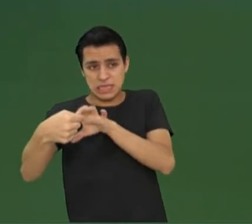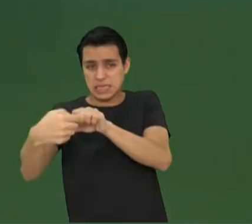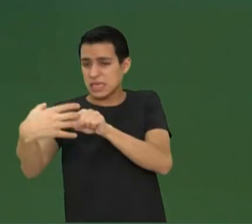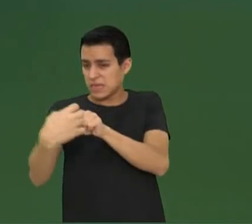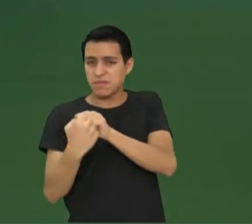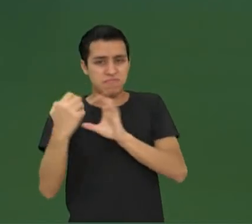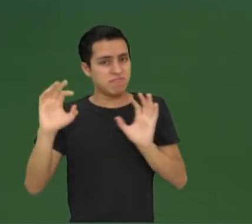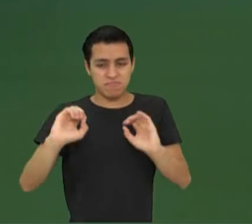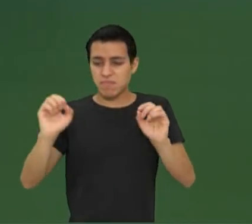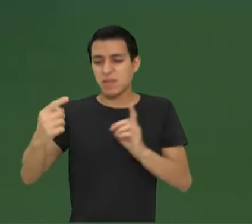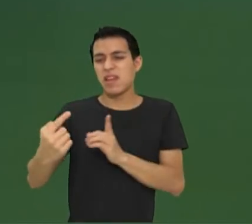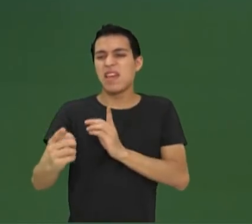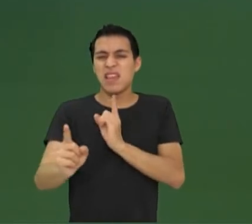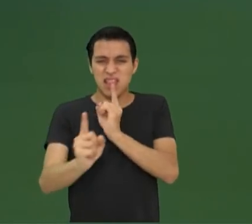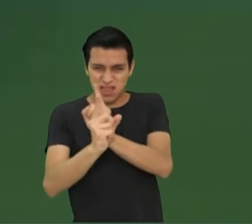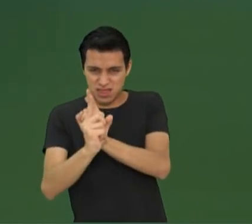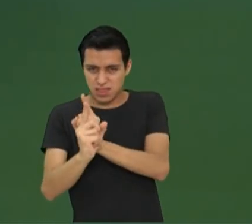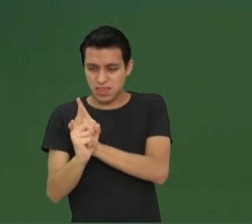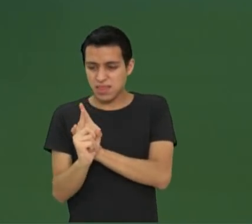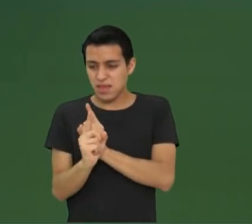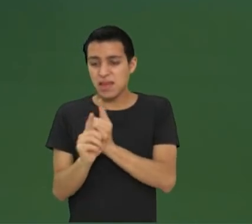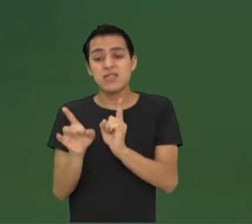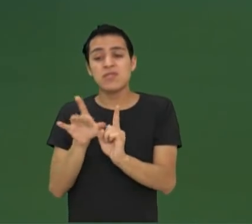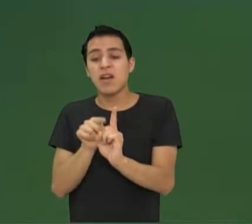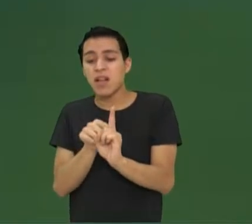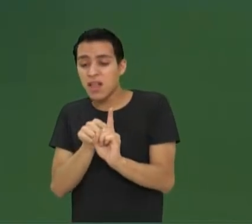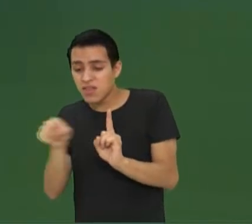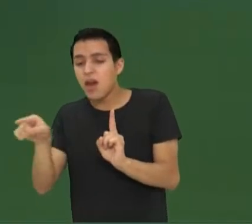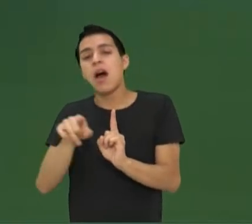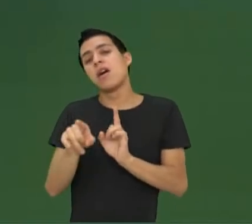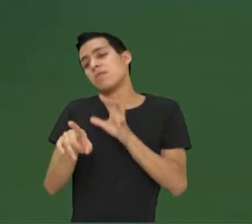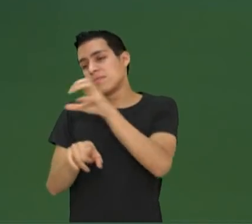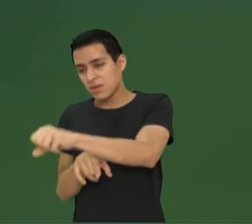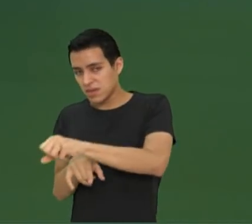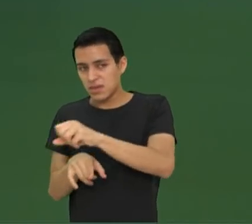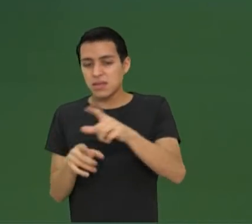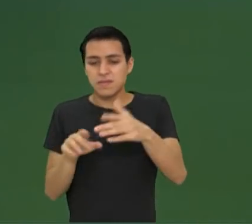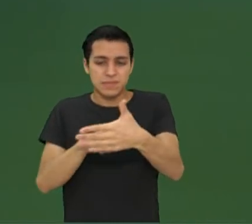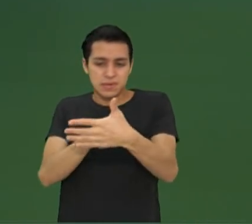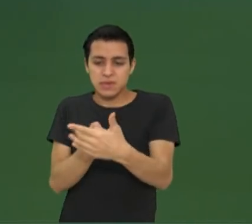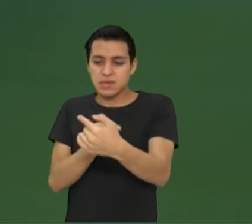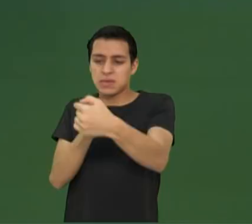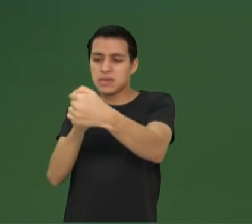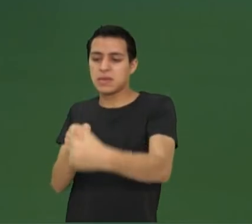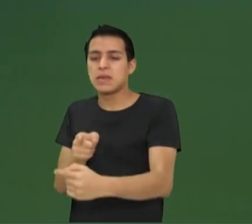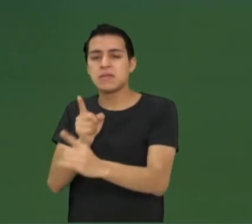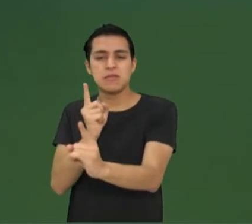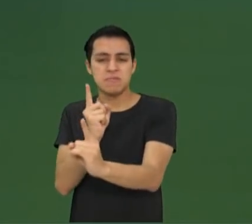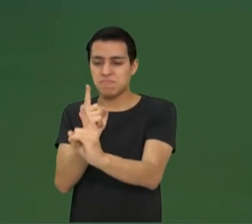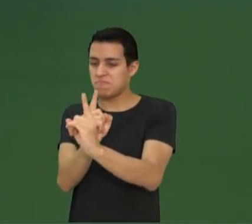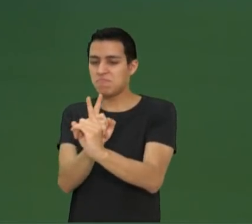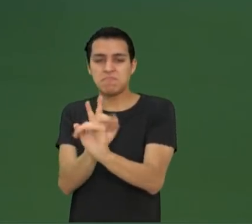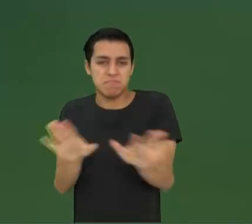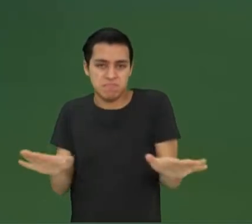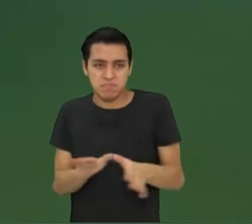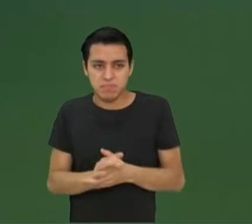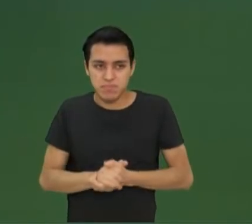estão de frente, então o peão só captura na diagonal. Então aqui ficou trancado, esses dois peões estão trancados,